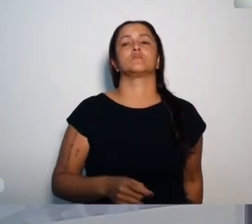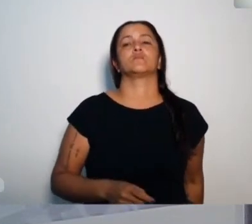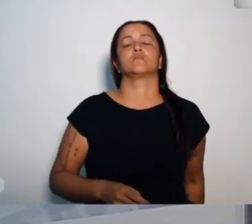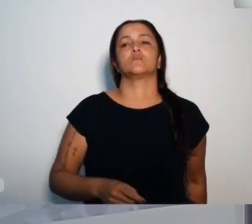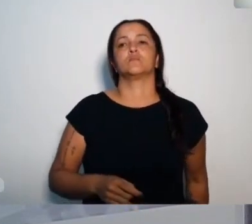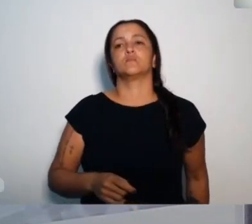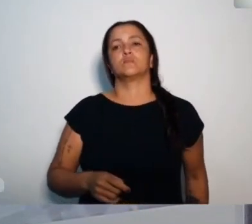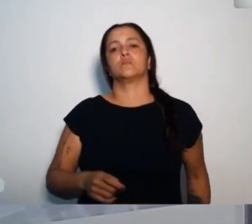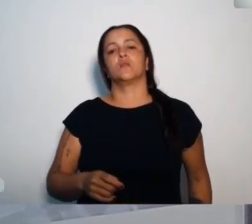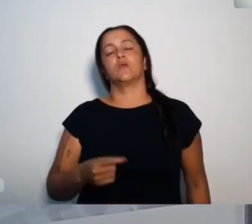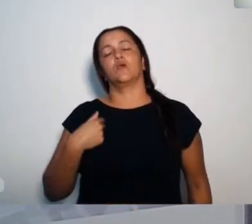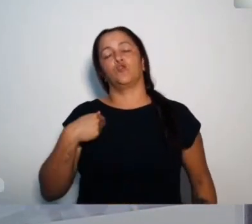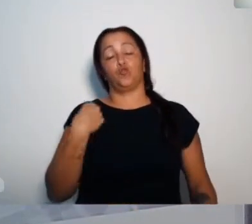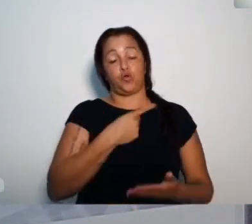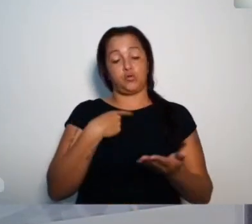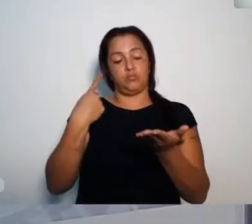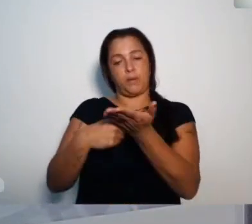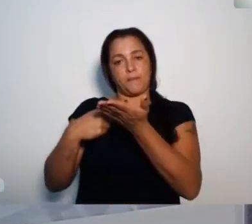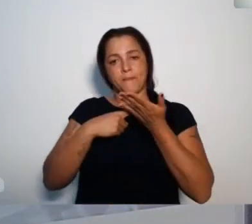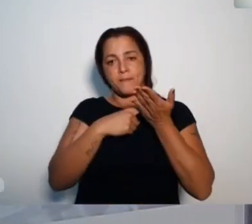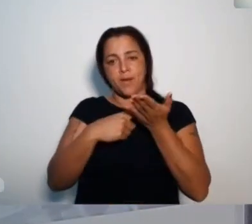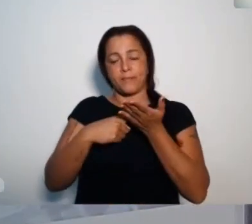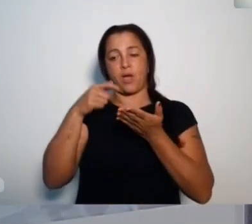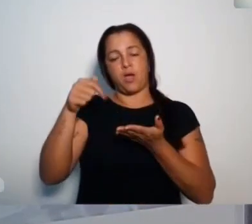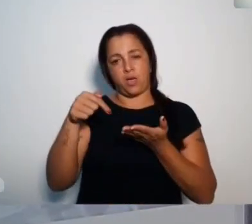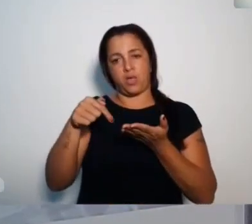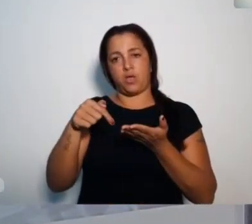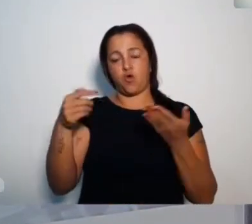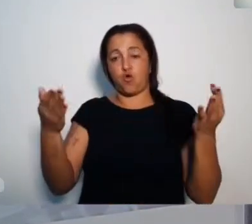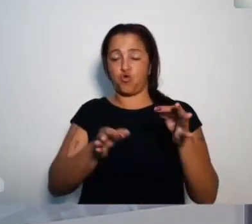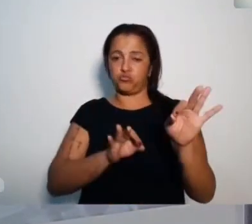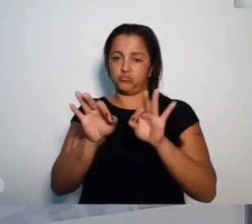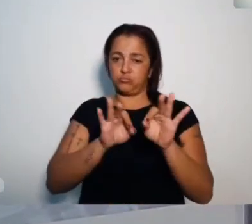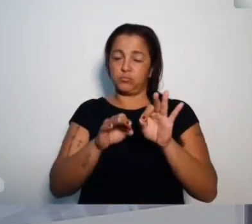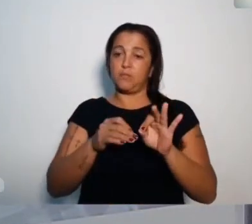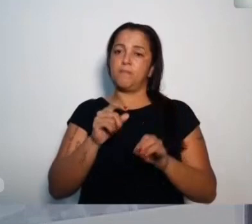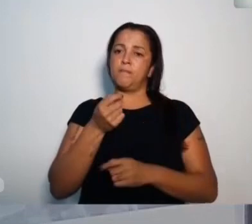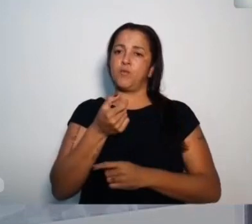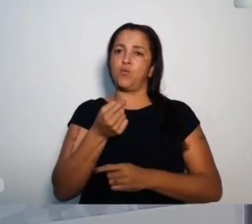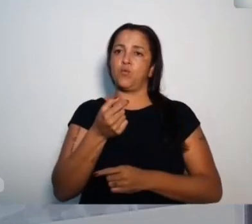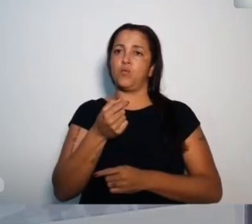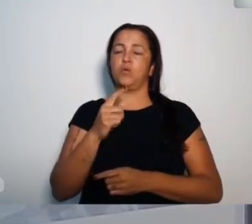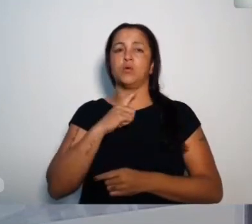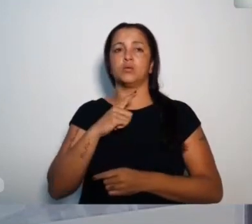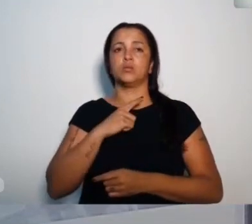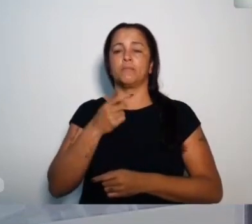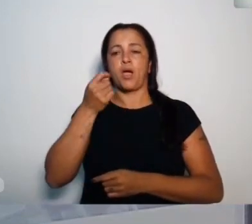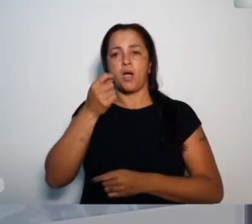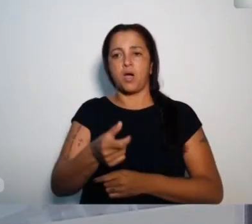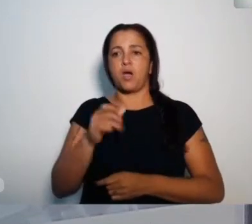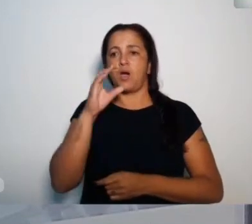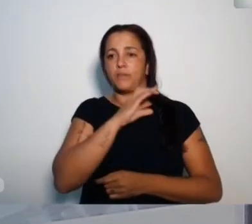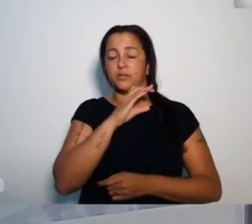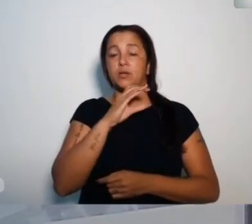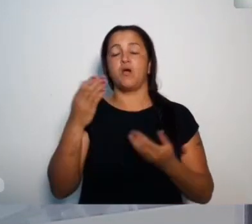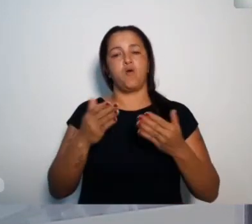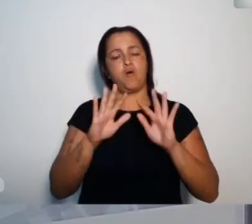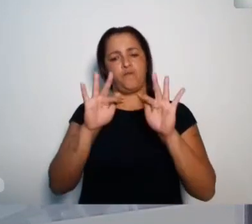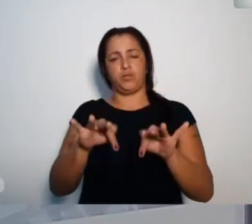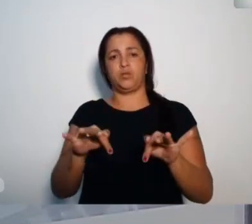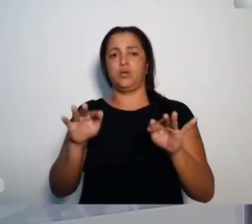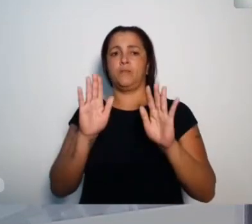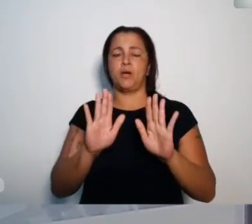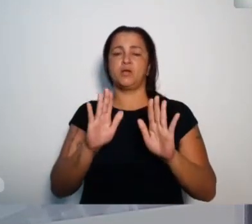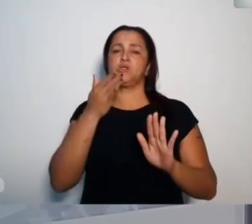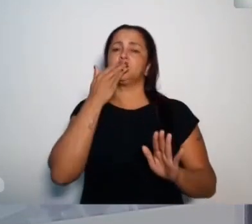Nós fizemos um acordo aqui na casa de falar pouco hoje para que a sessão seja mais rápida. Eu vou encerrar minha fala aqui e solicito